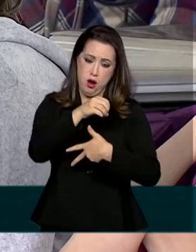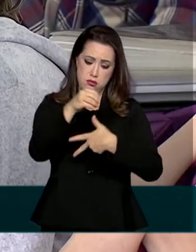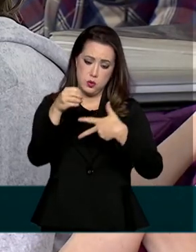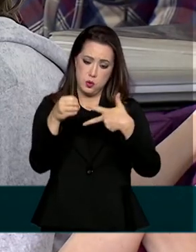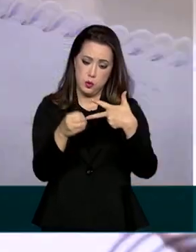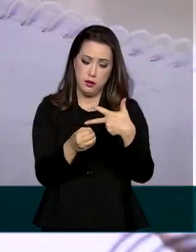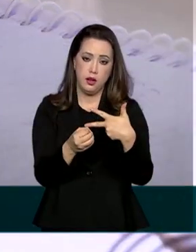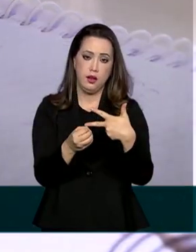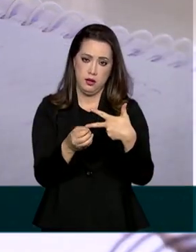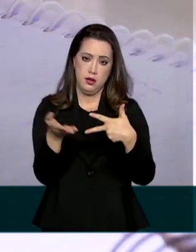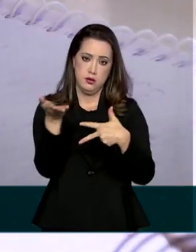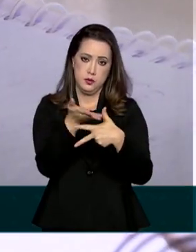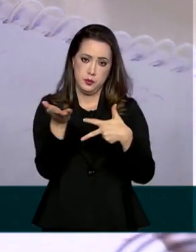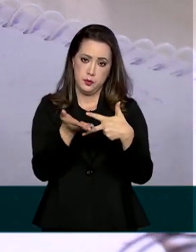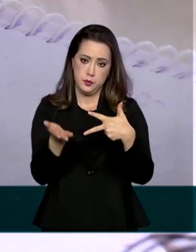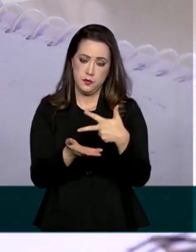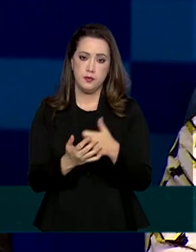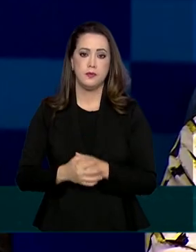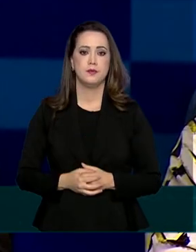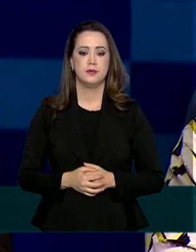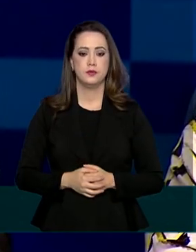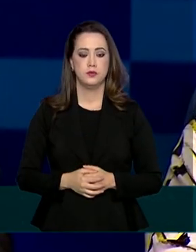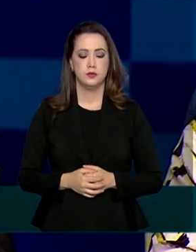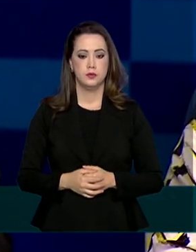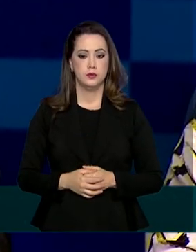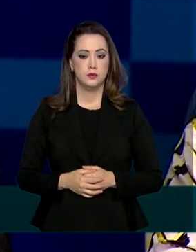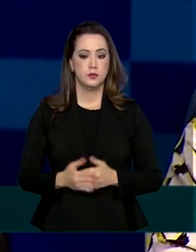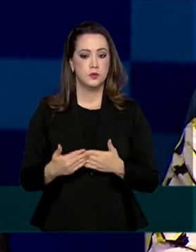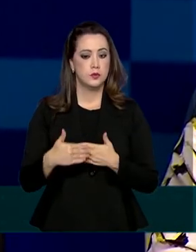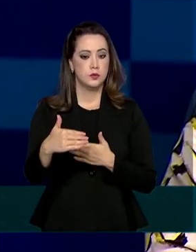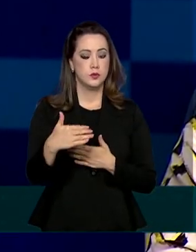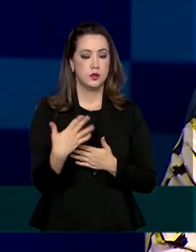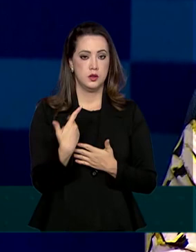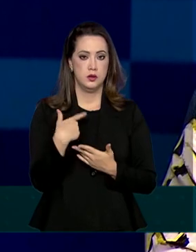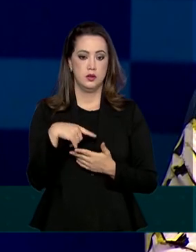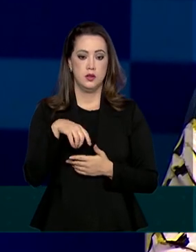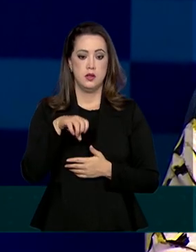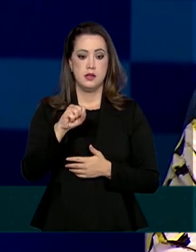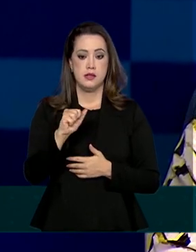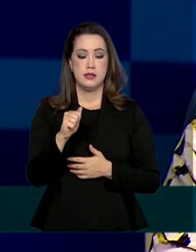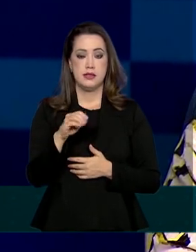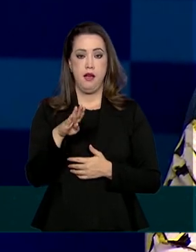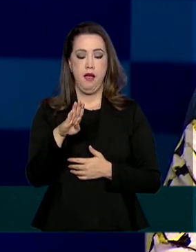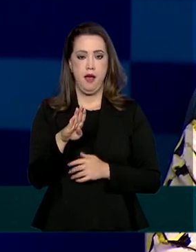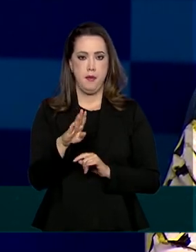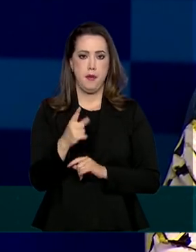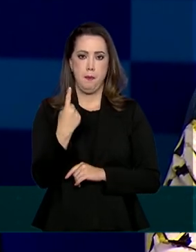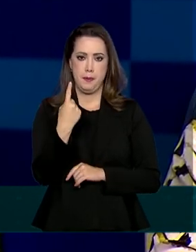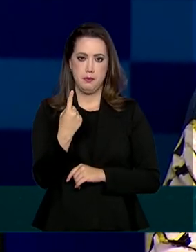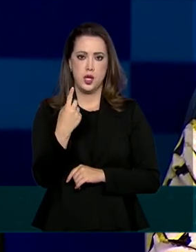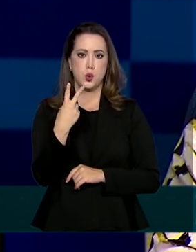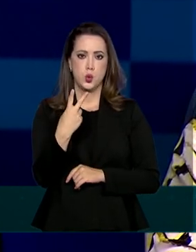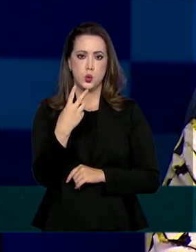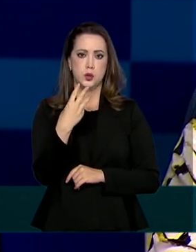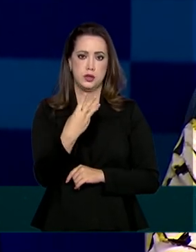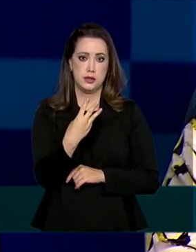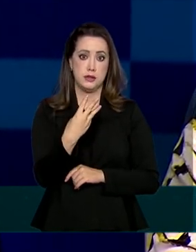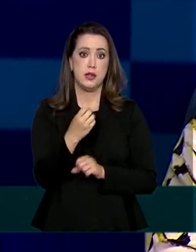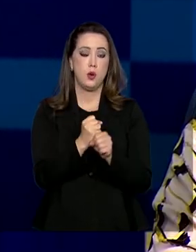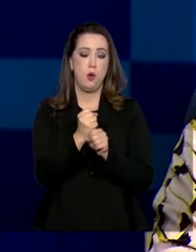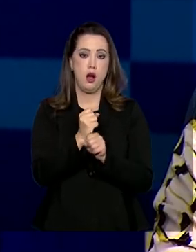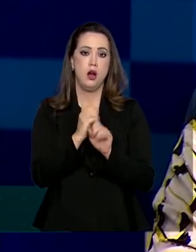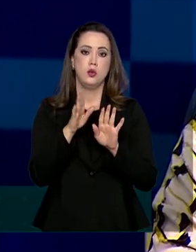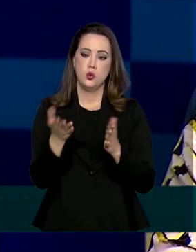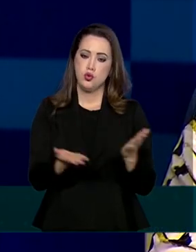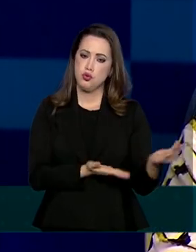universidades, o Enem seriado. A partir da aplicação do Saeb no primeiro, segundo e terceiro ano, os jovens brasileiros vão ter